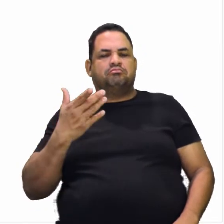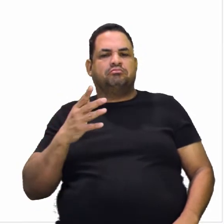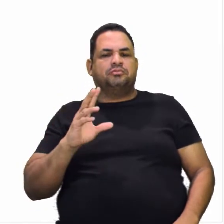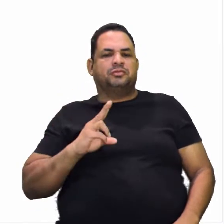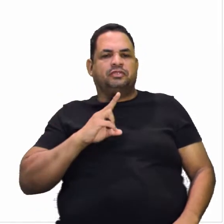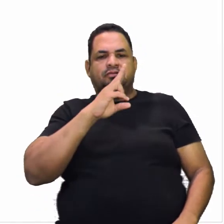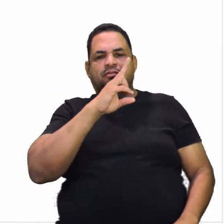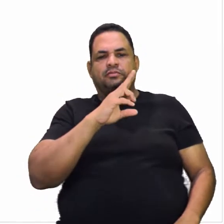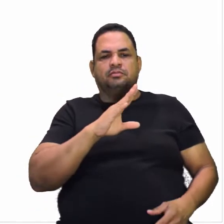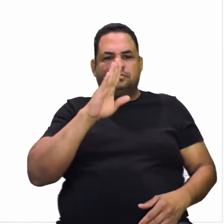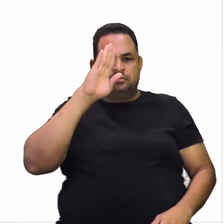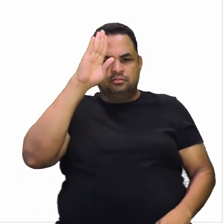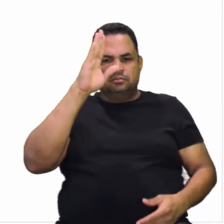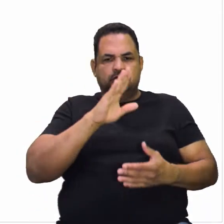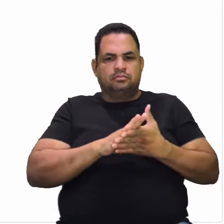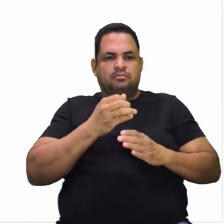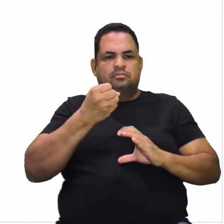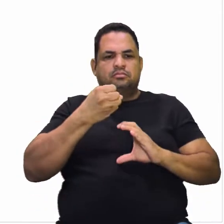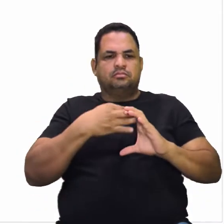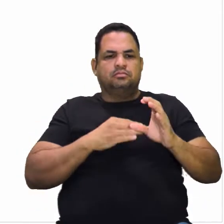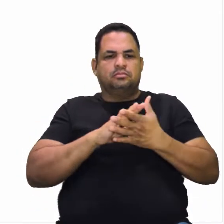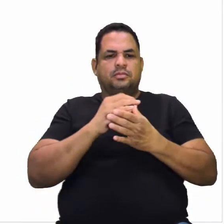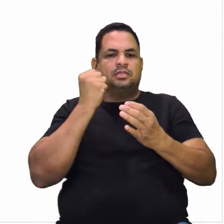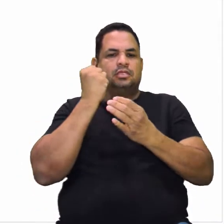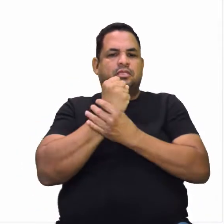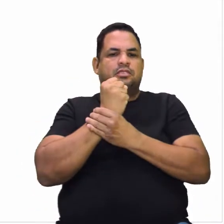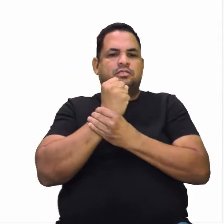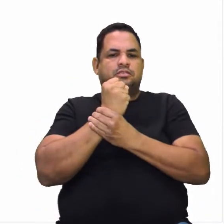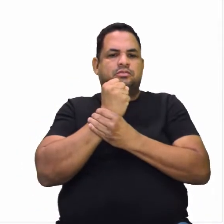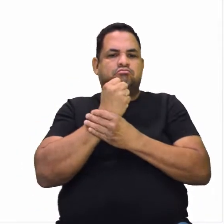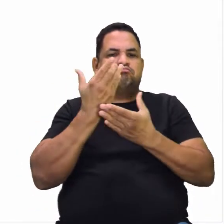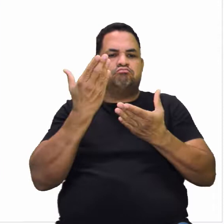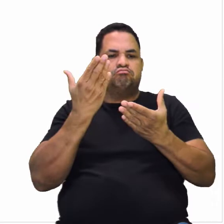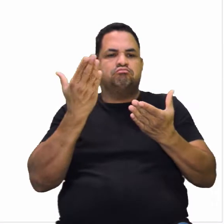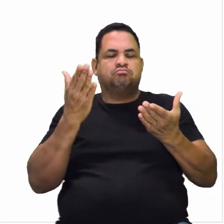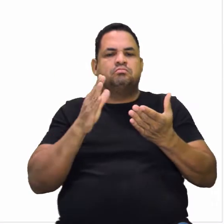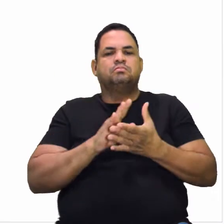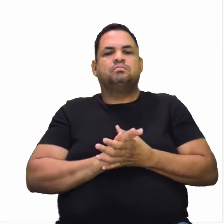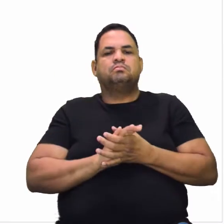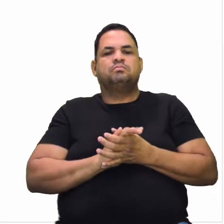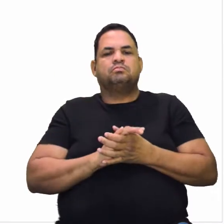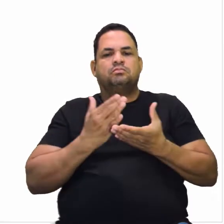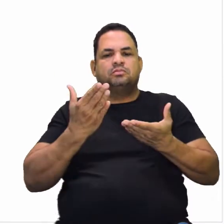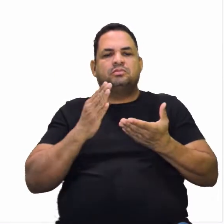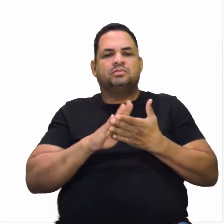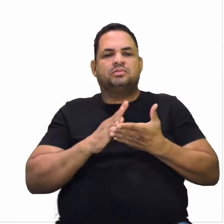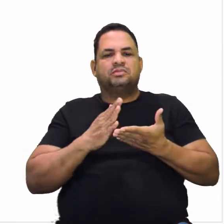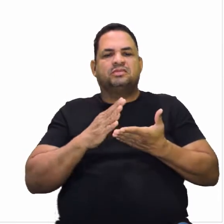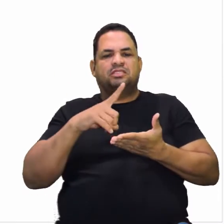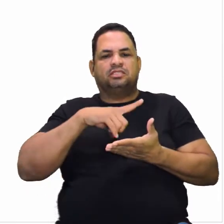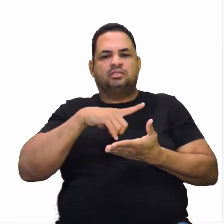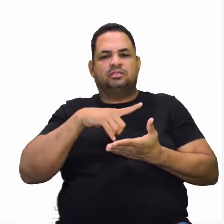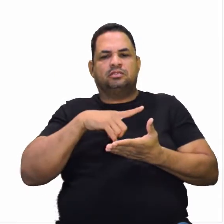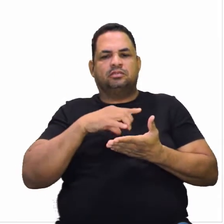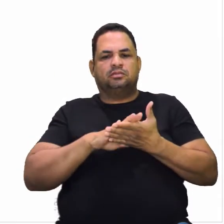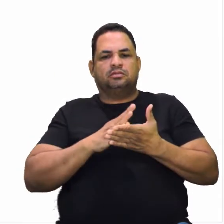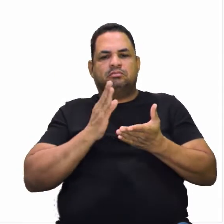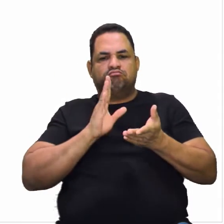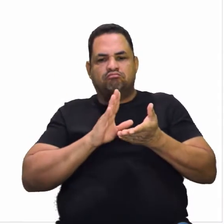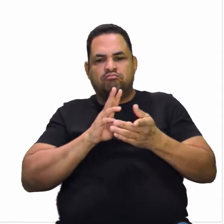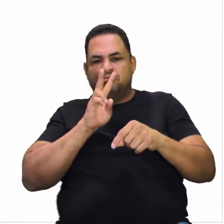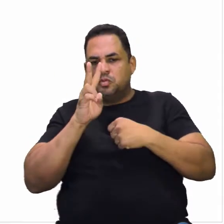sua principal função era garantir a segurança do território, fazendo, quando precisa, escolta nas expedições aos